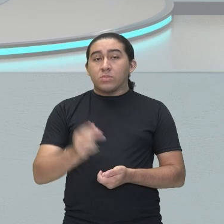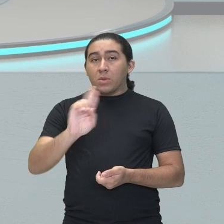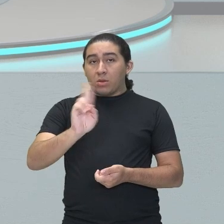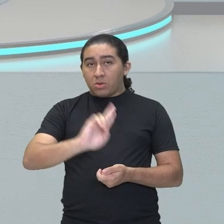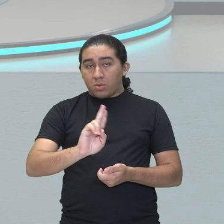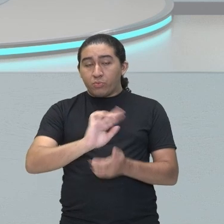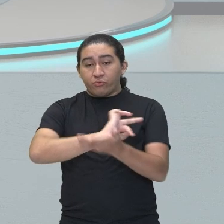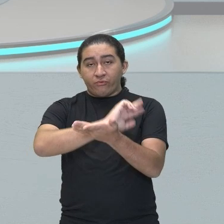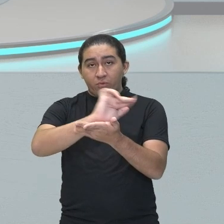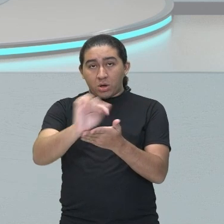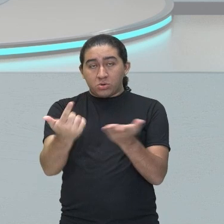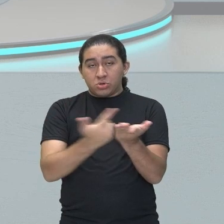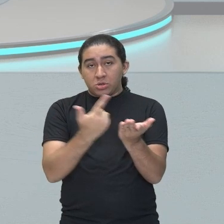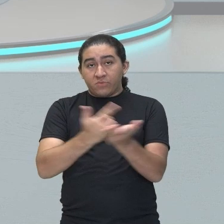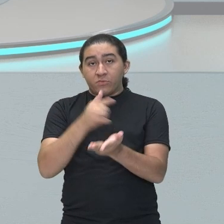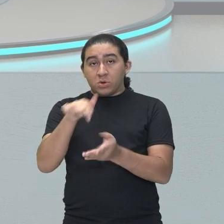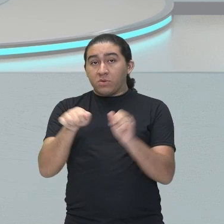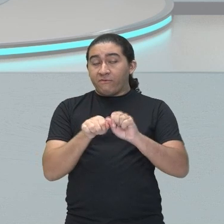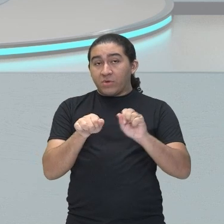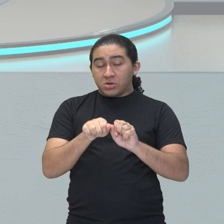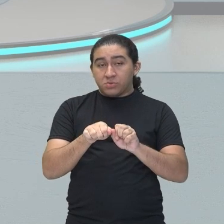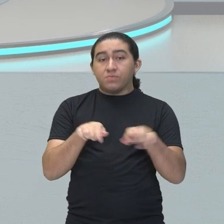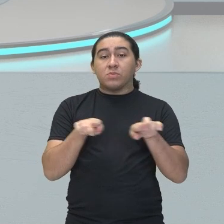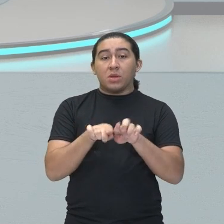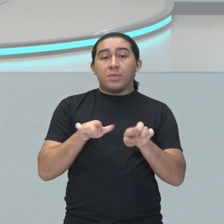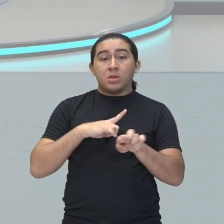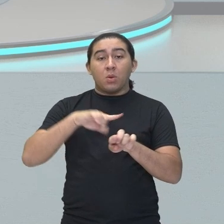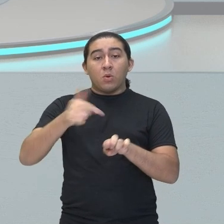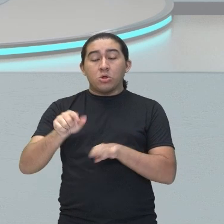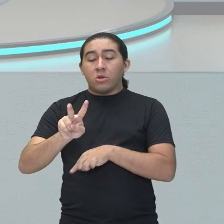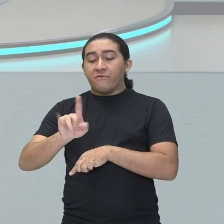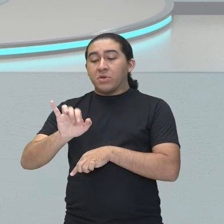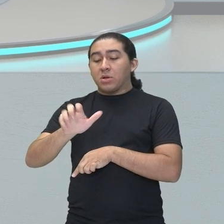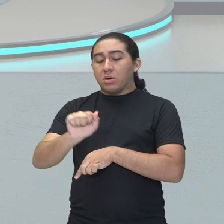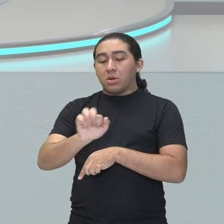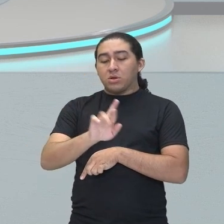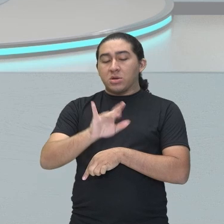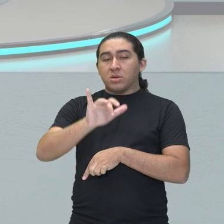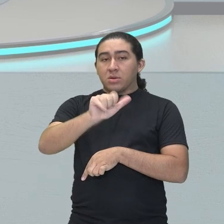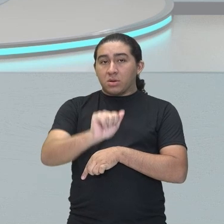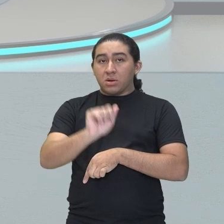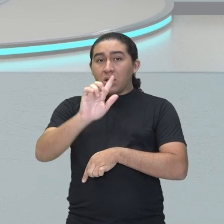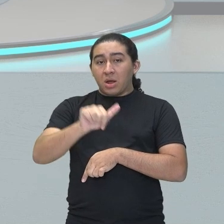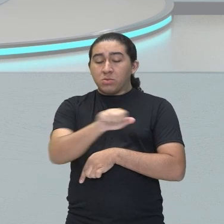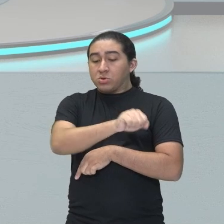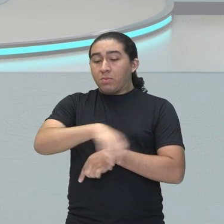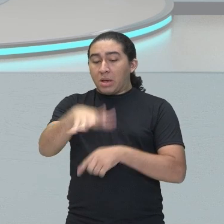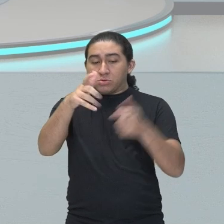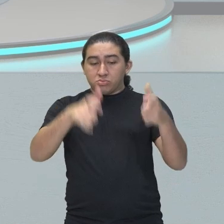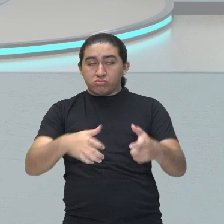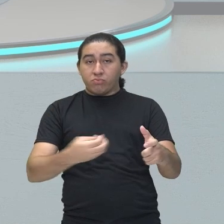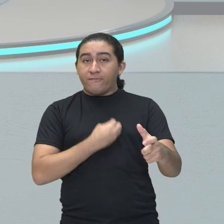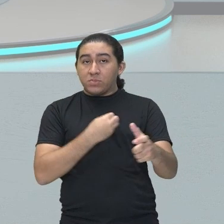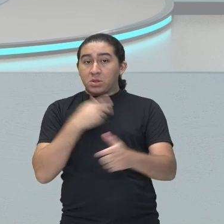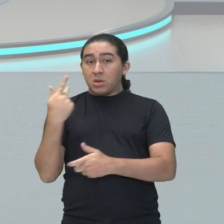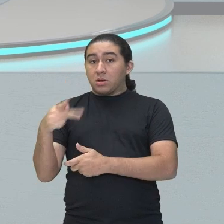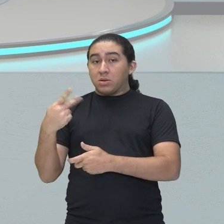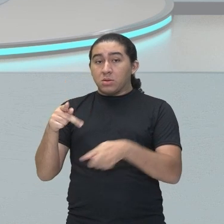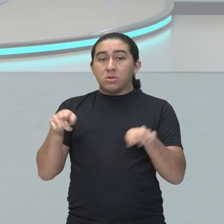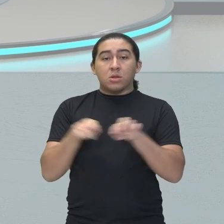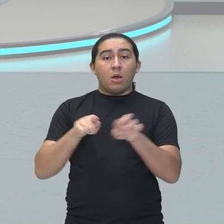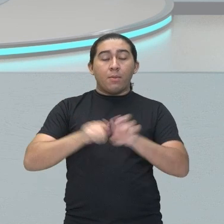obsequioso e obras poéticas. Também tem a obra dele, Vila Rica, que fala sobre o lugar onde eles viviam. E